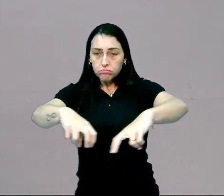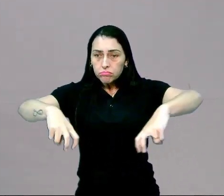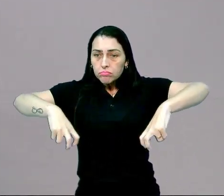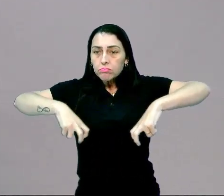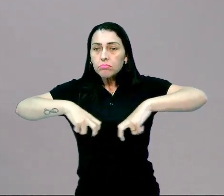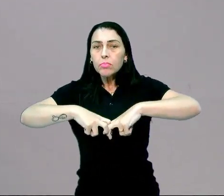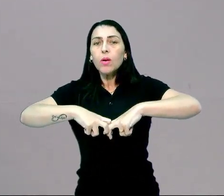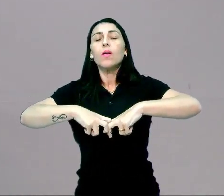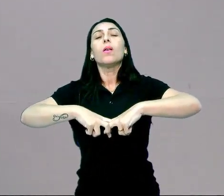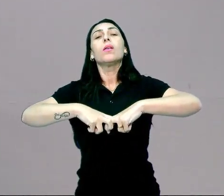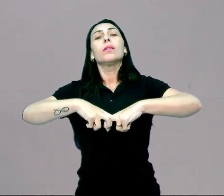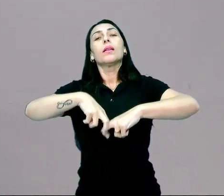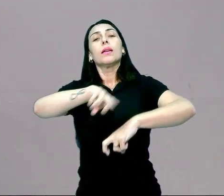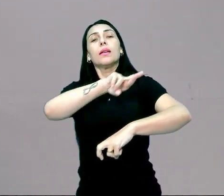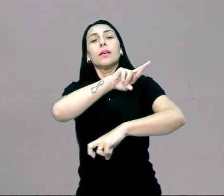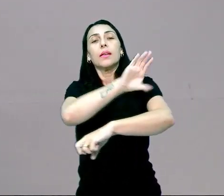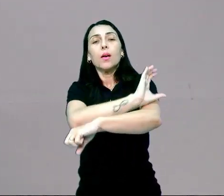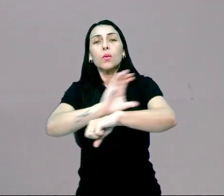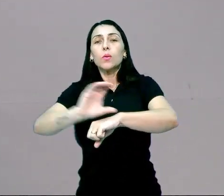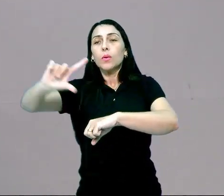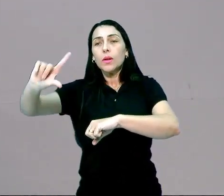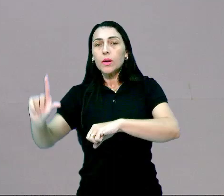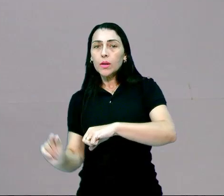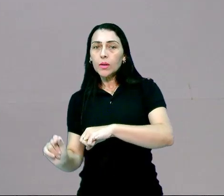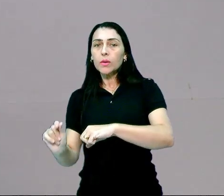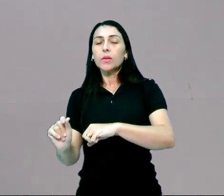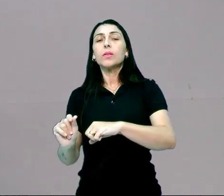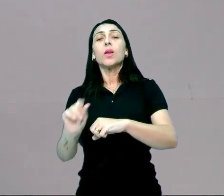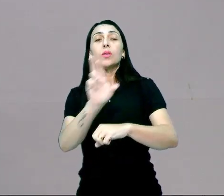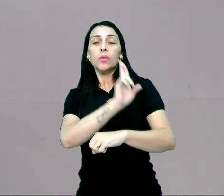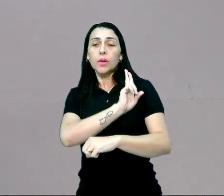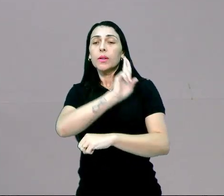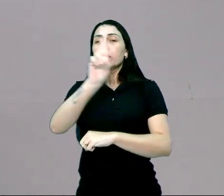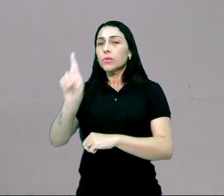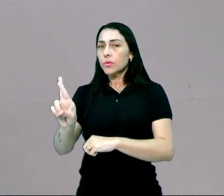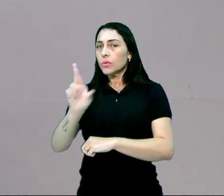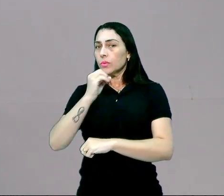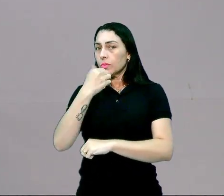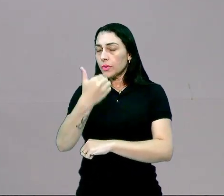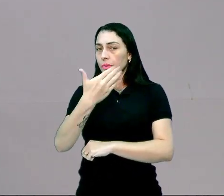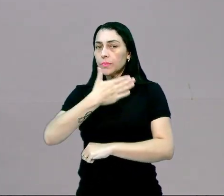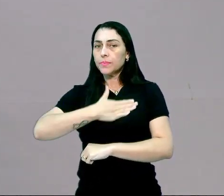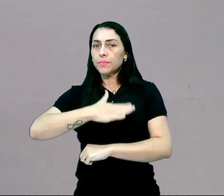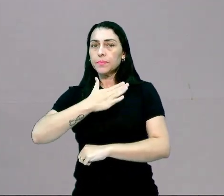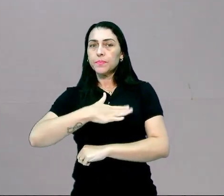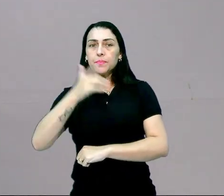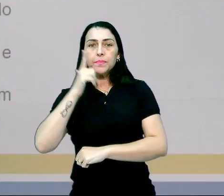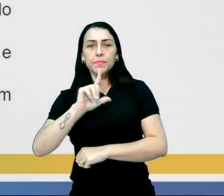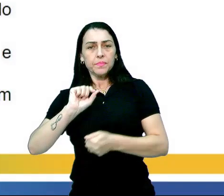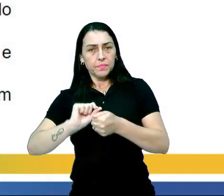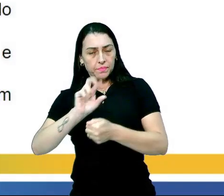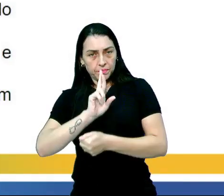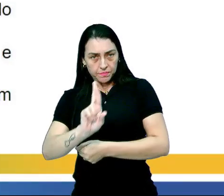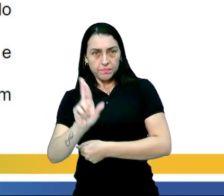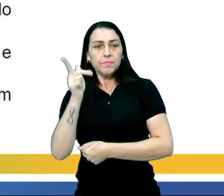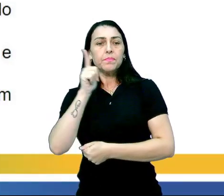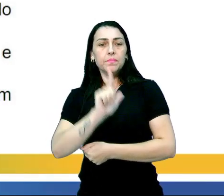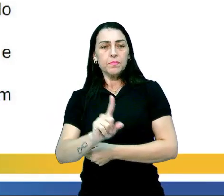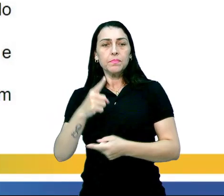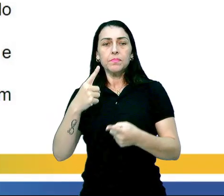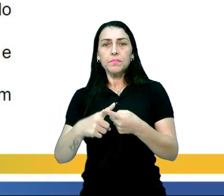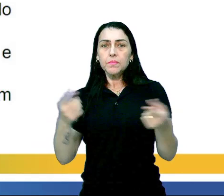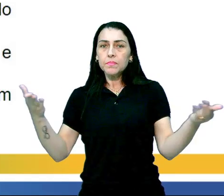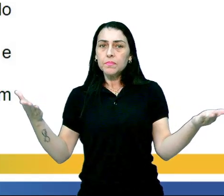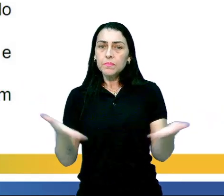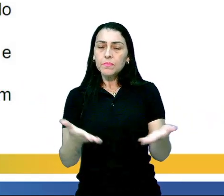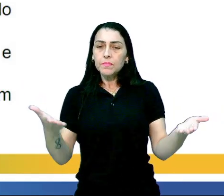e a cultura africana é mais pelo conceito de símbolo religioso. Beleza? Tranquilo? A gente consegue fazer mais uma? Conseguimos, porque agora a gente